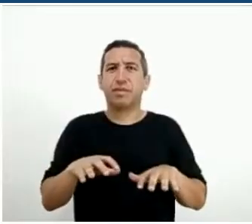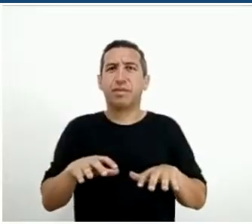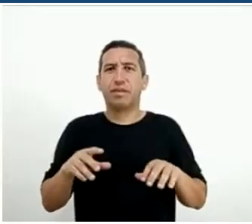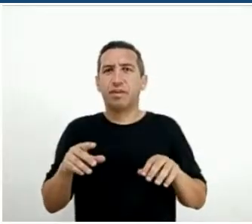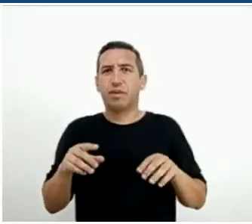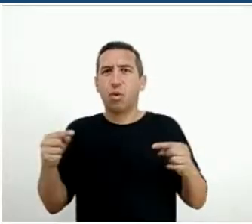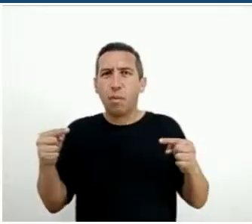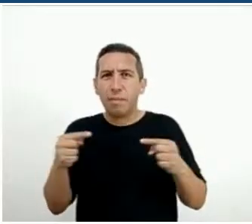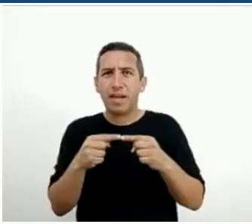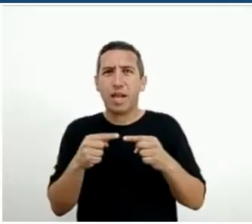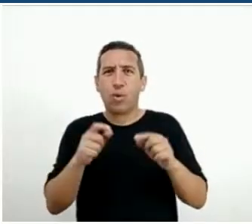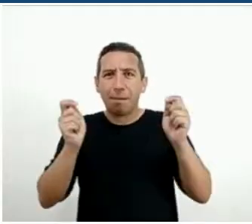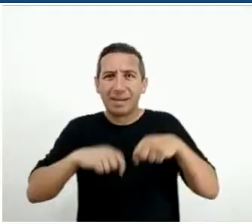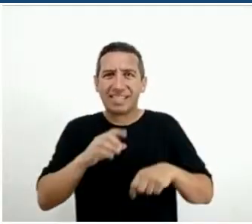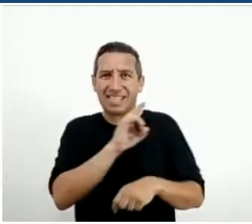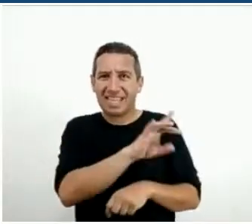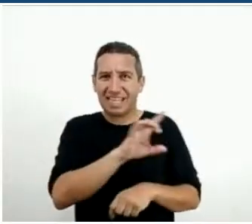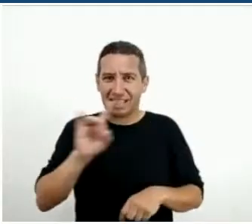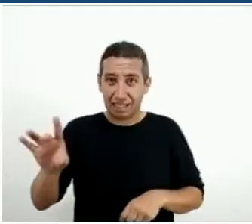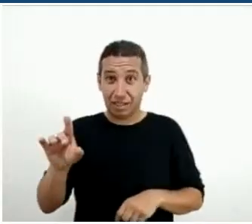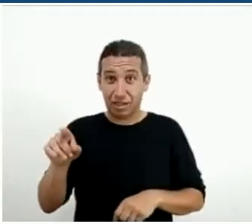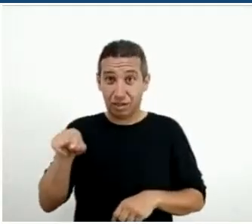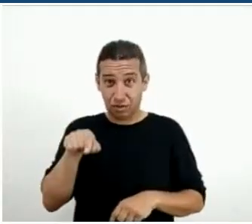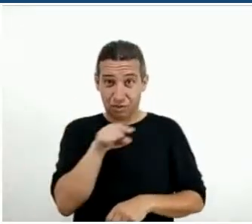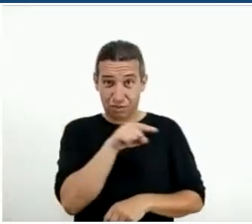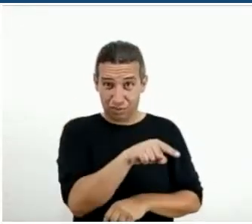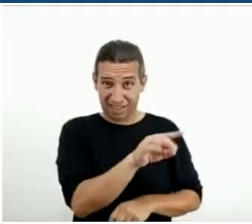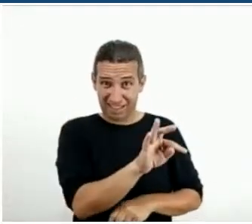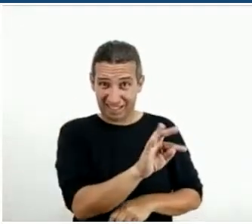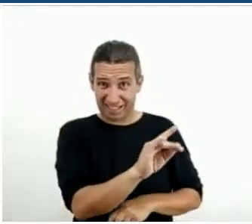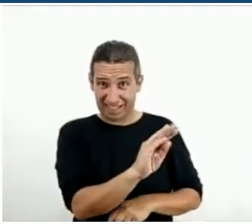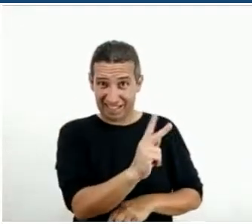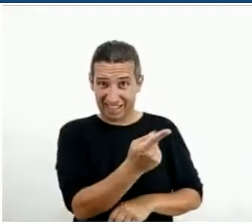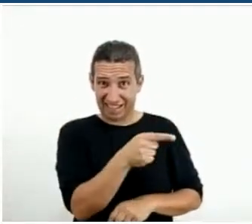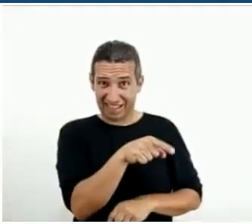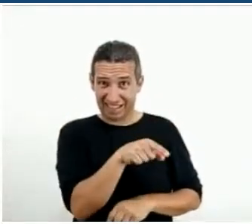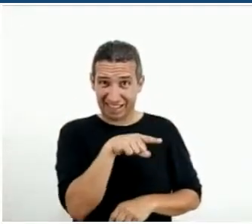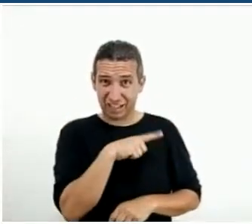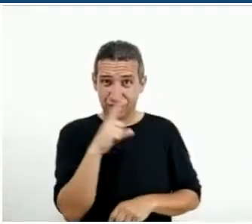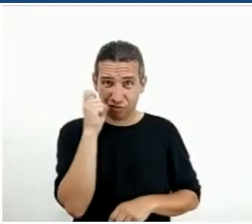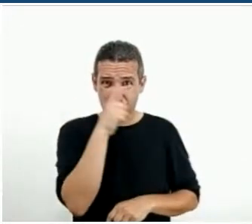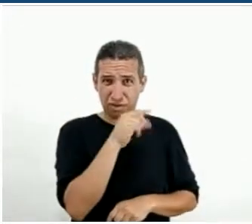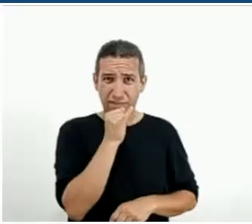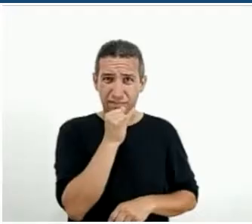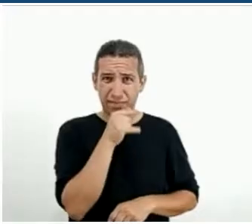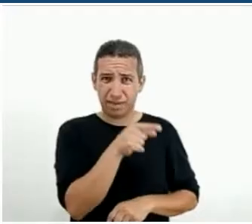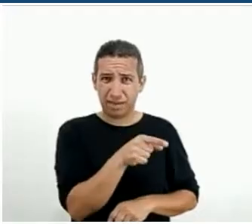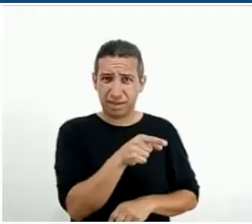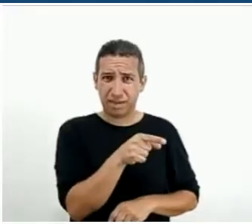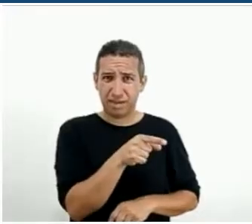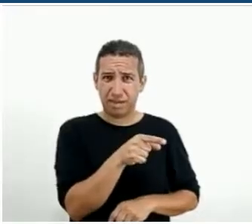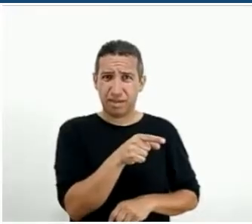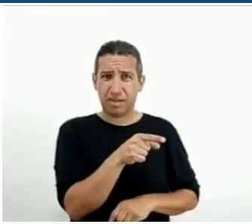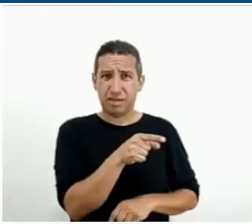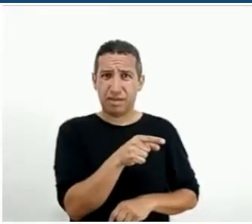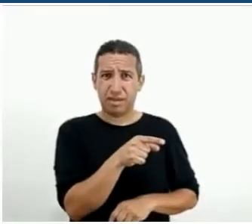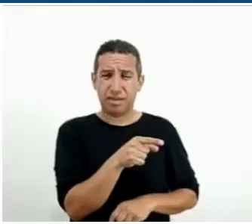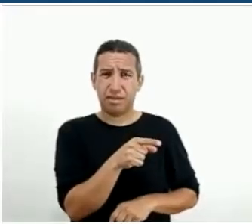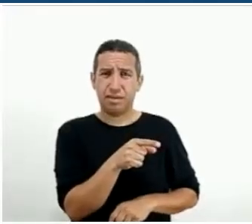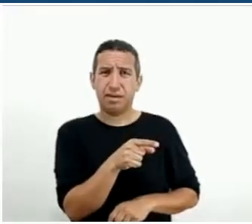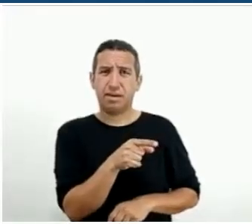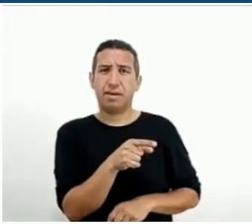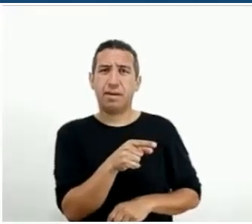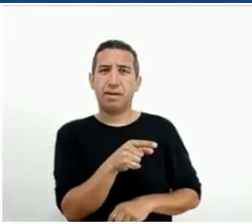um, mostraram que no TDAH você tem muita dificuldade de inibir um comportamento. Então, por exemplo, tem um